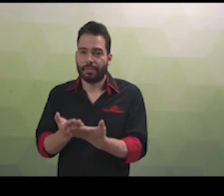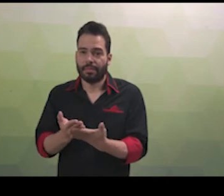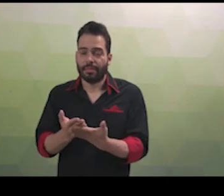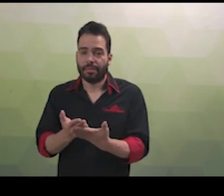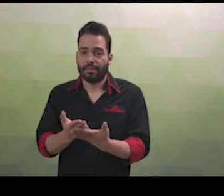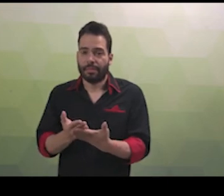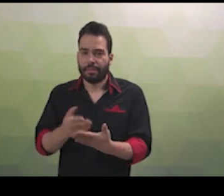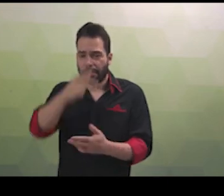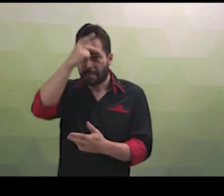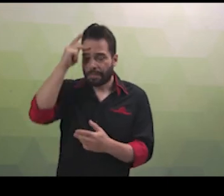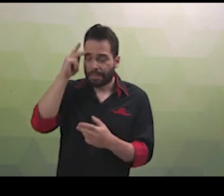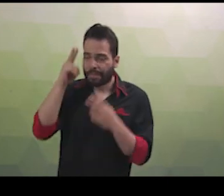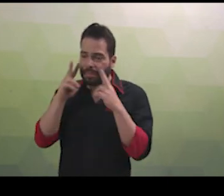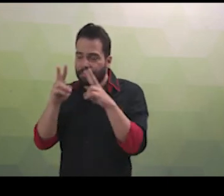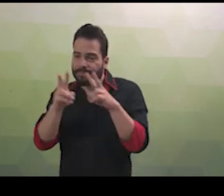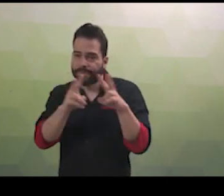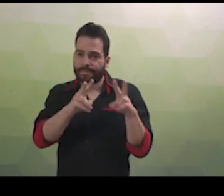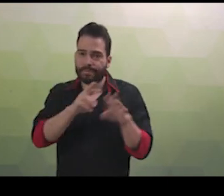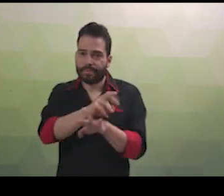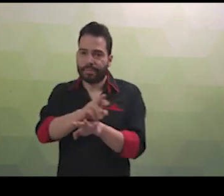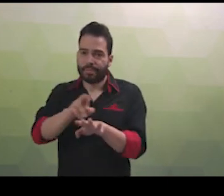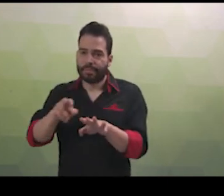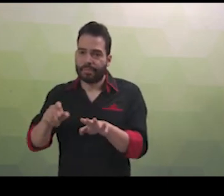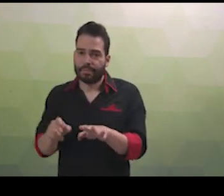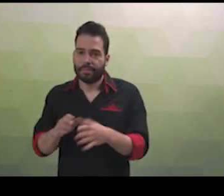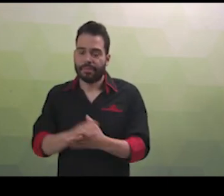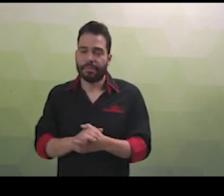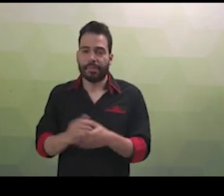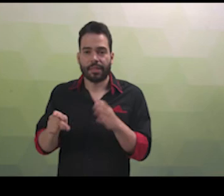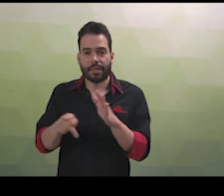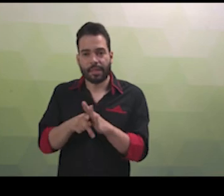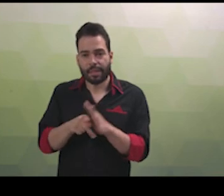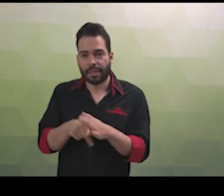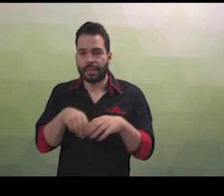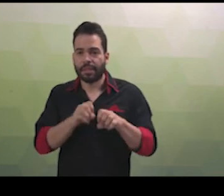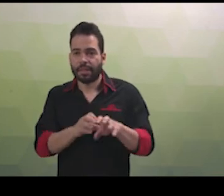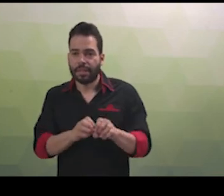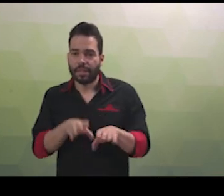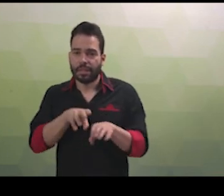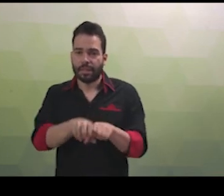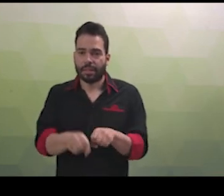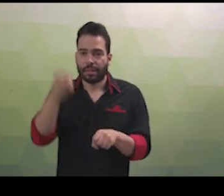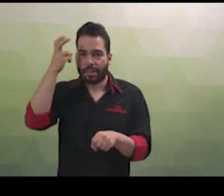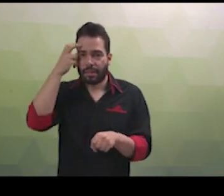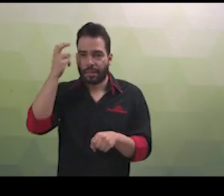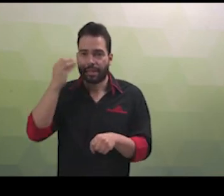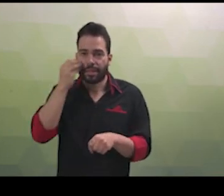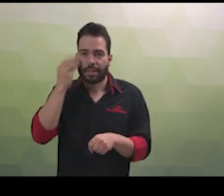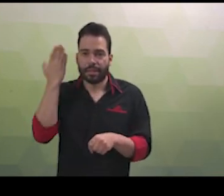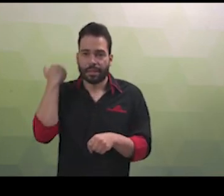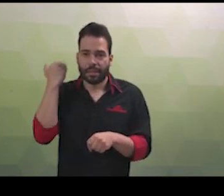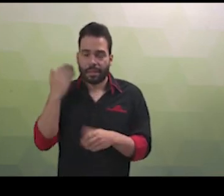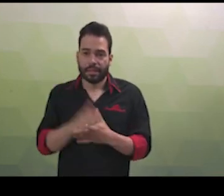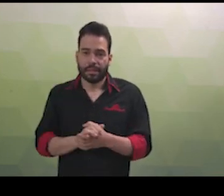só, será interpretado de forma diferente de uma pessoa para outra, dependendo da sua educação, formação cultural e